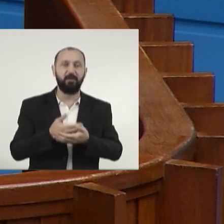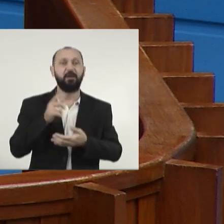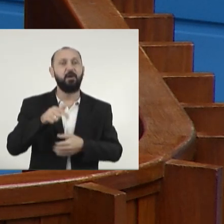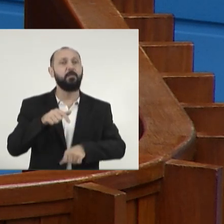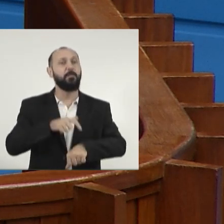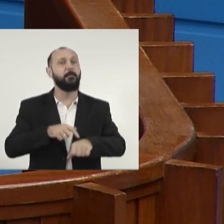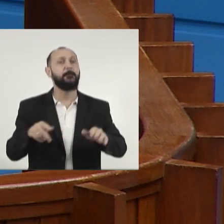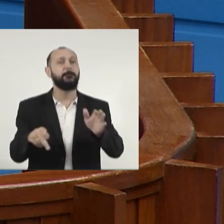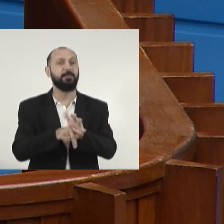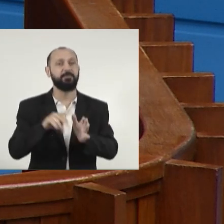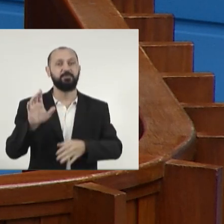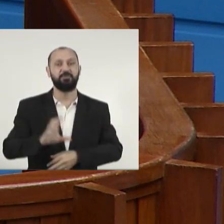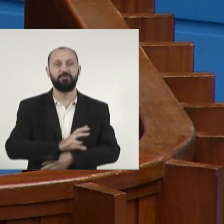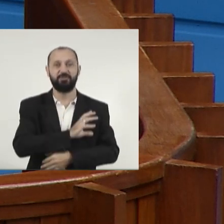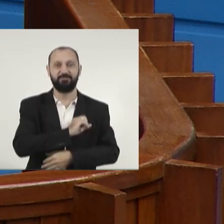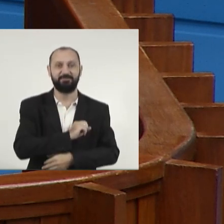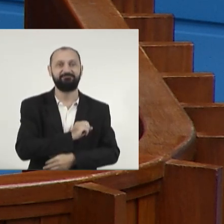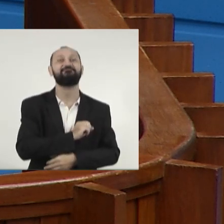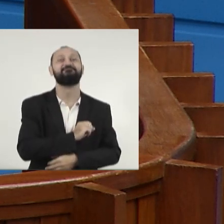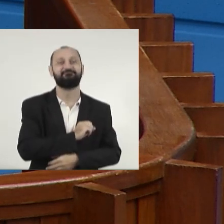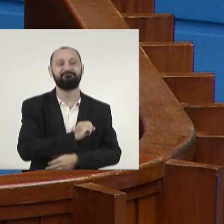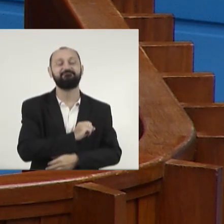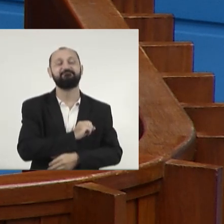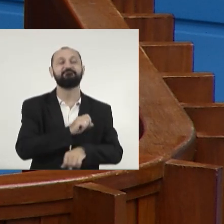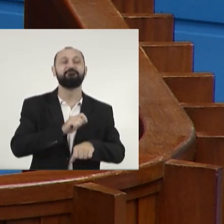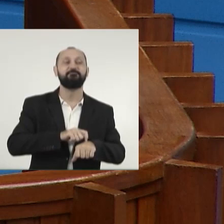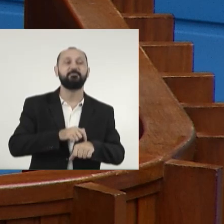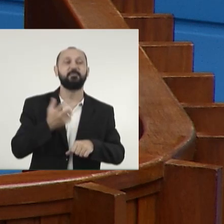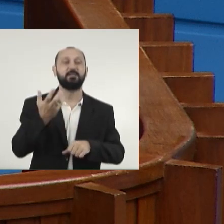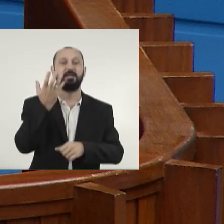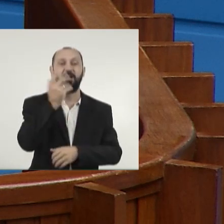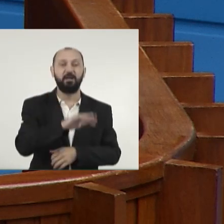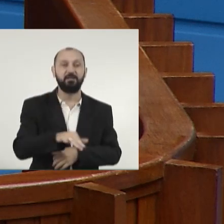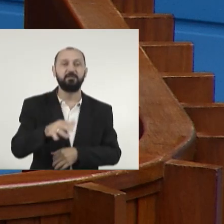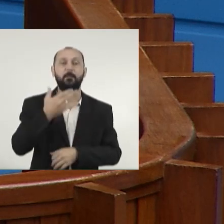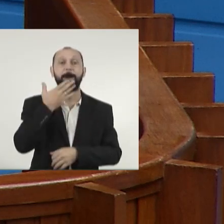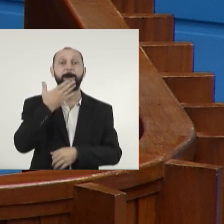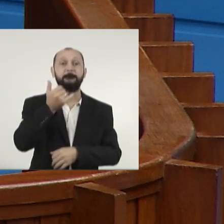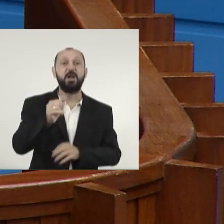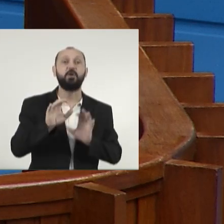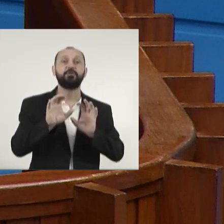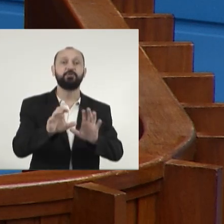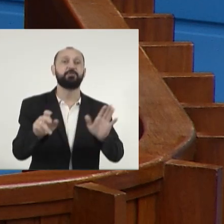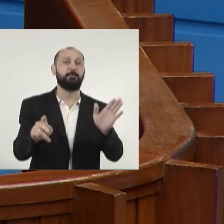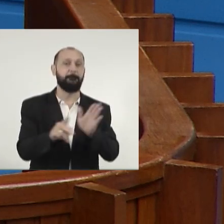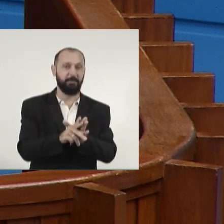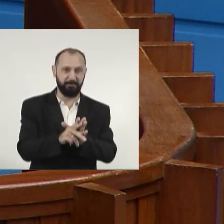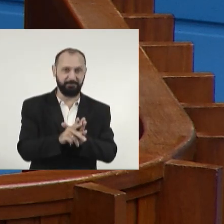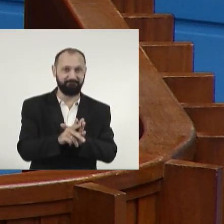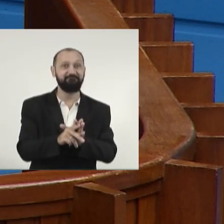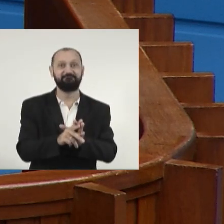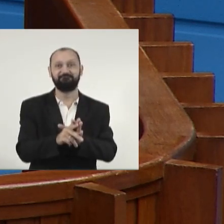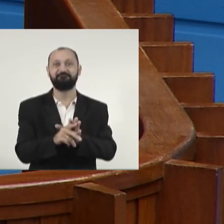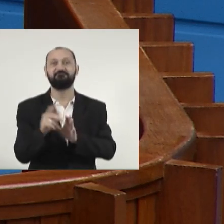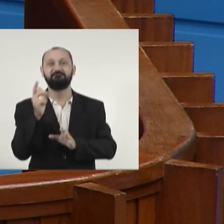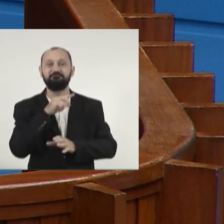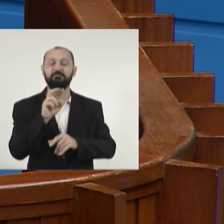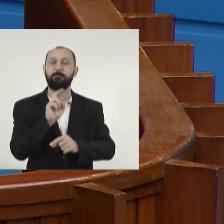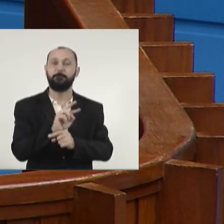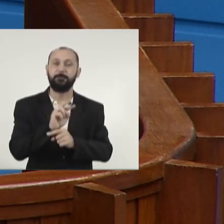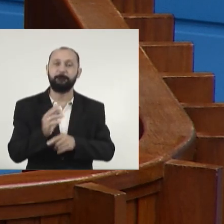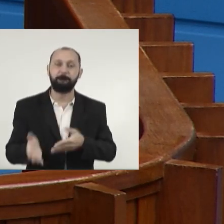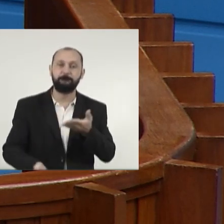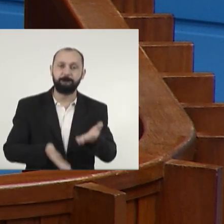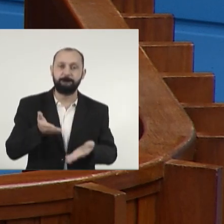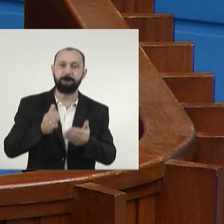um ato de amor. É um ato de querer entregar essa criança da melhor forma possível para que ela tenha um